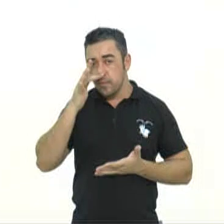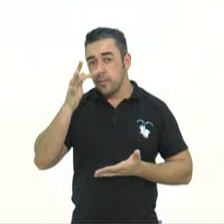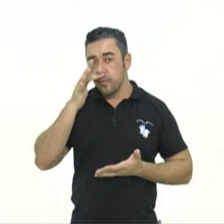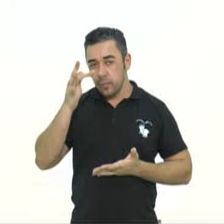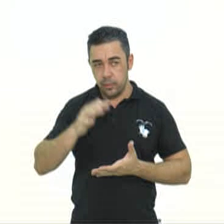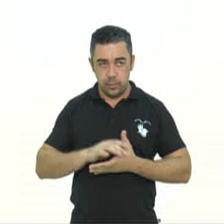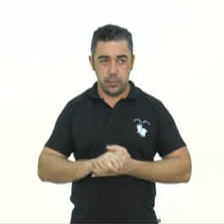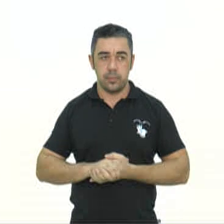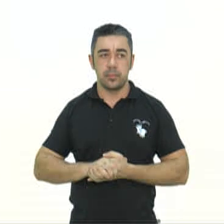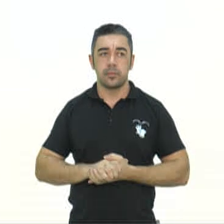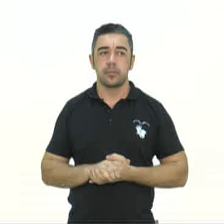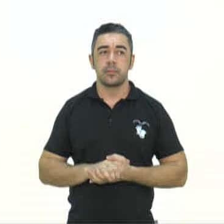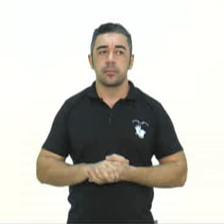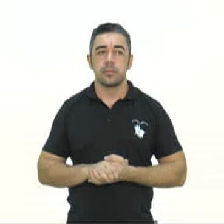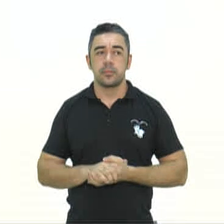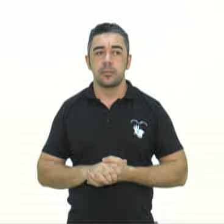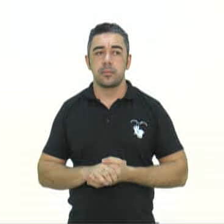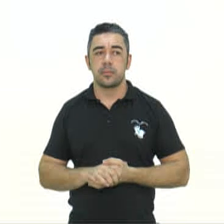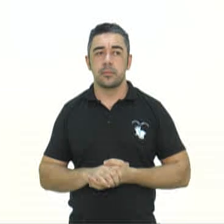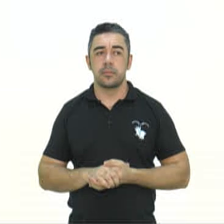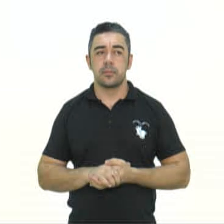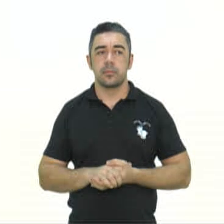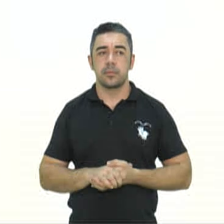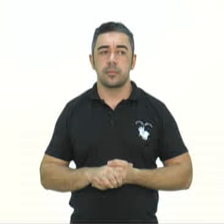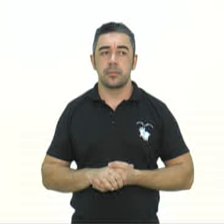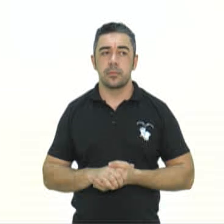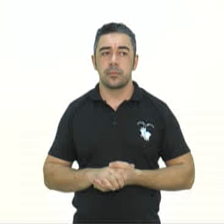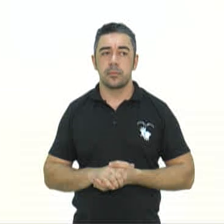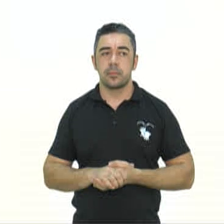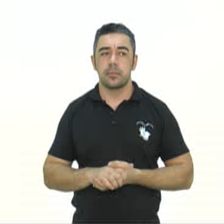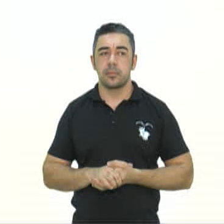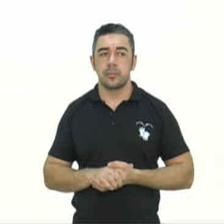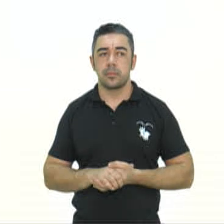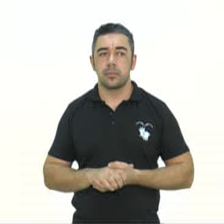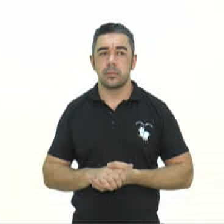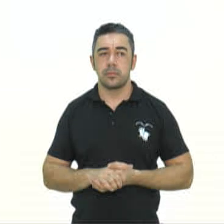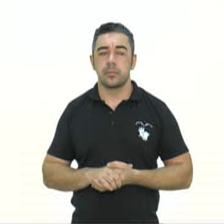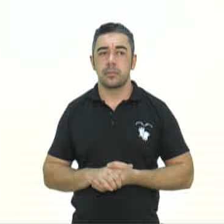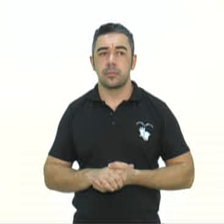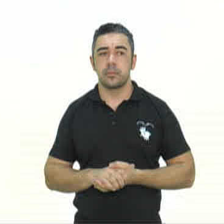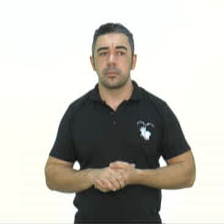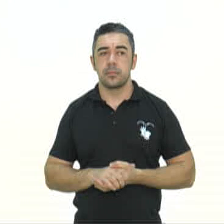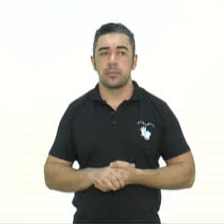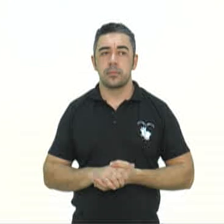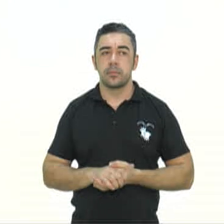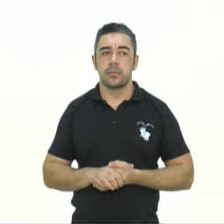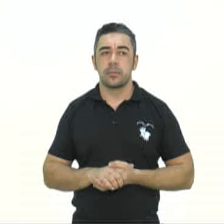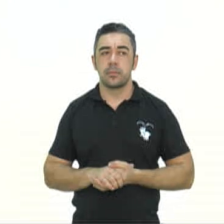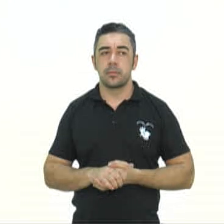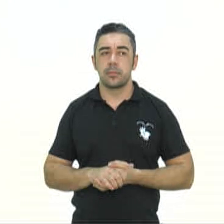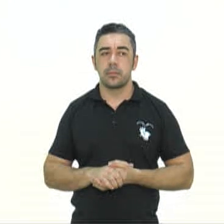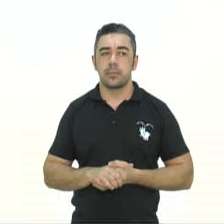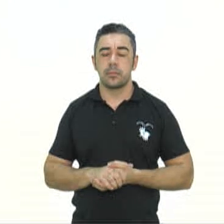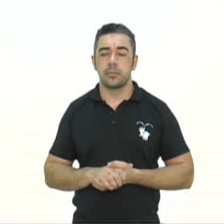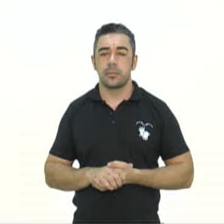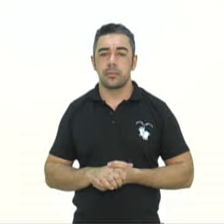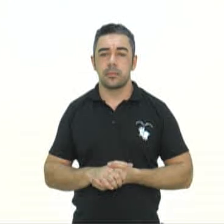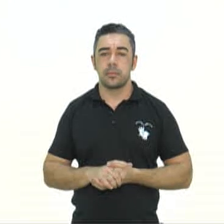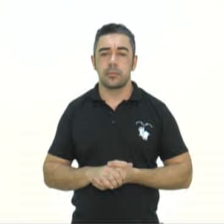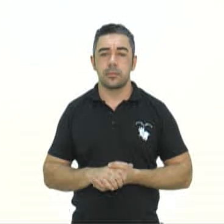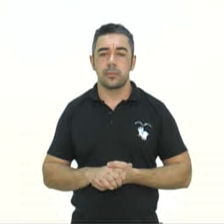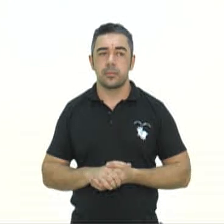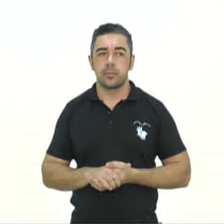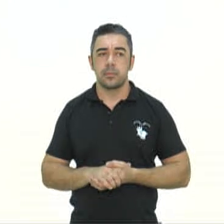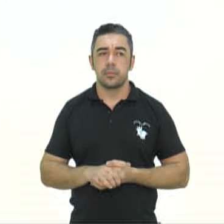Quando muere José Arcadio Buendía, caem del cielo minúsculas flores amarillas, tantas que las